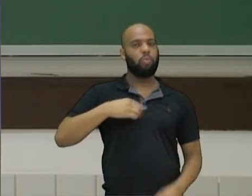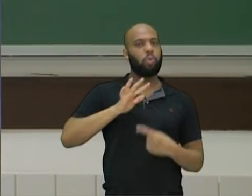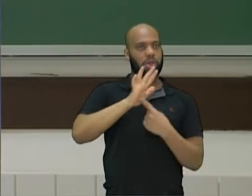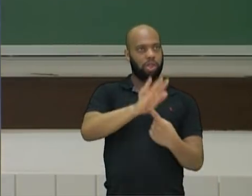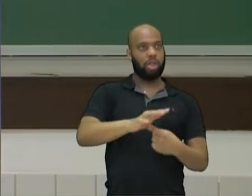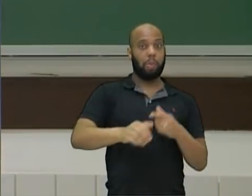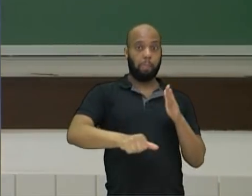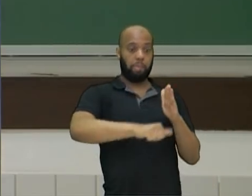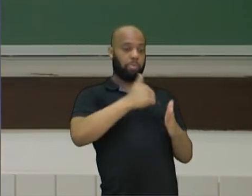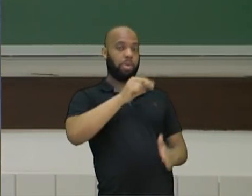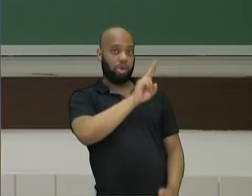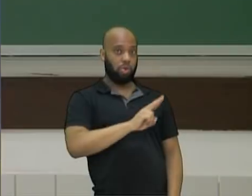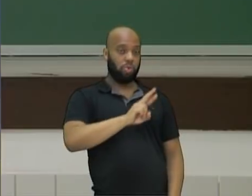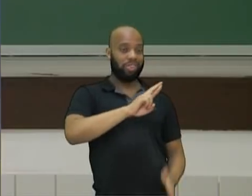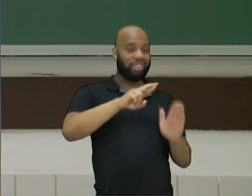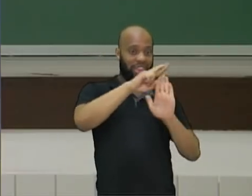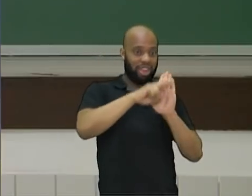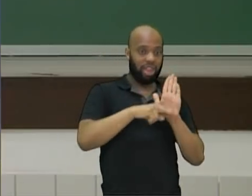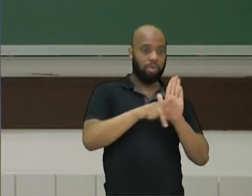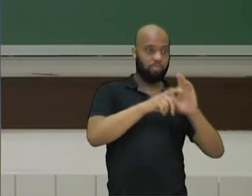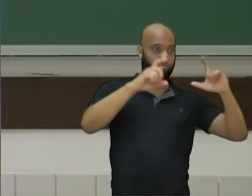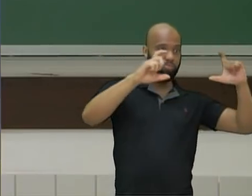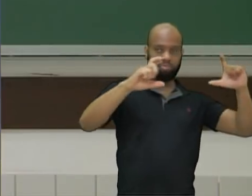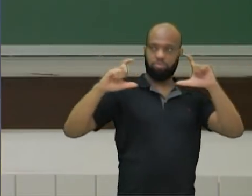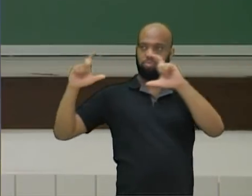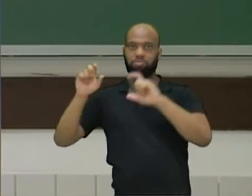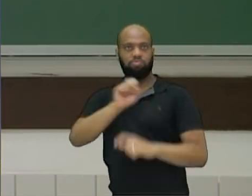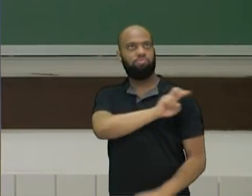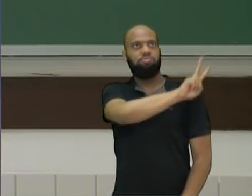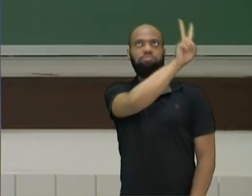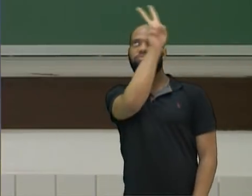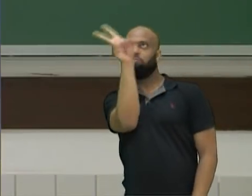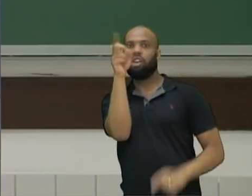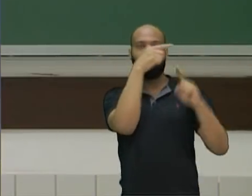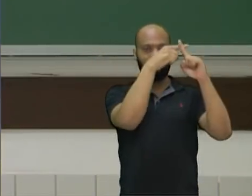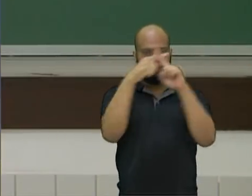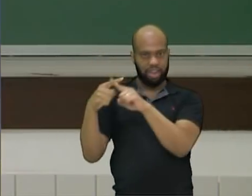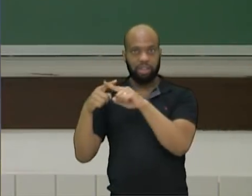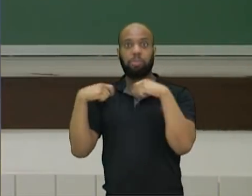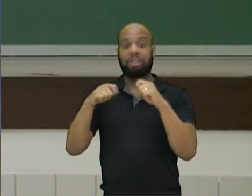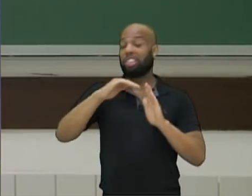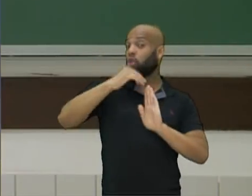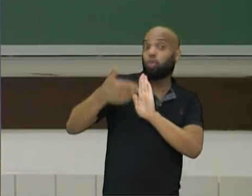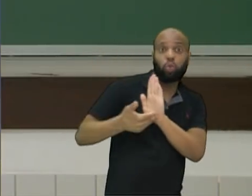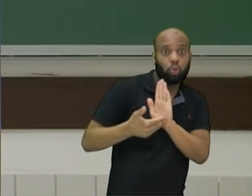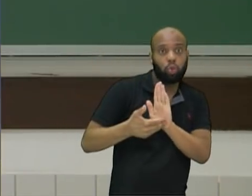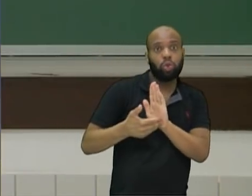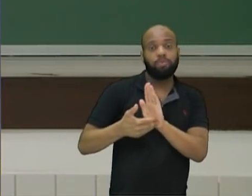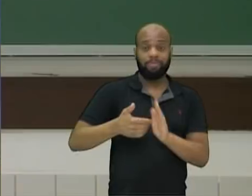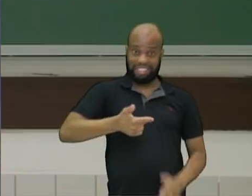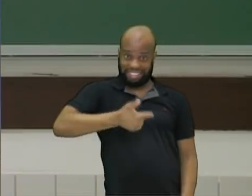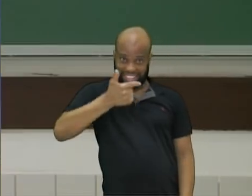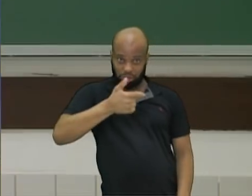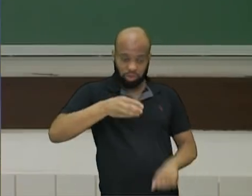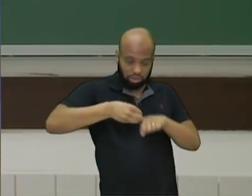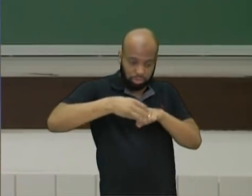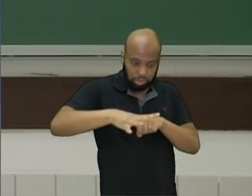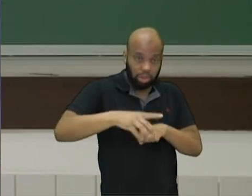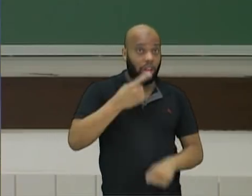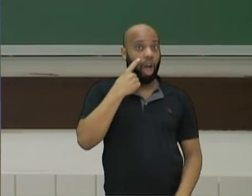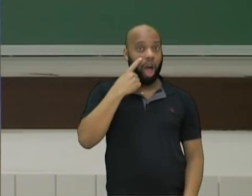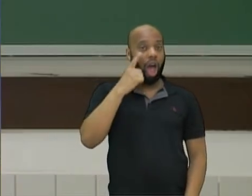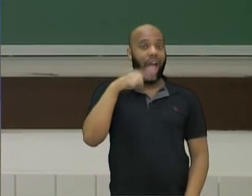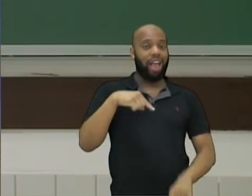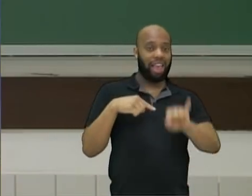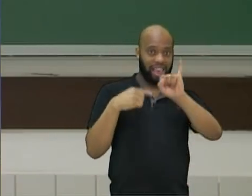Primeiro, aplicar a propriedade distributiva, não esquecer de multiplicar todo mundo por todo mundo. E a segunda dica, considerar que i ao